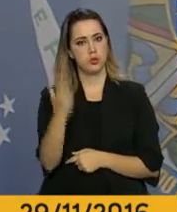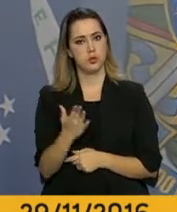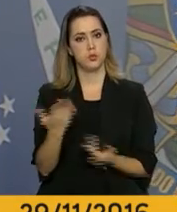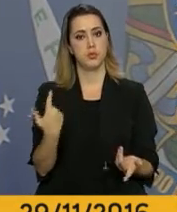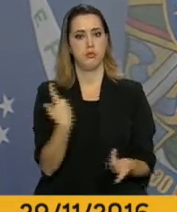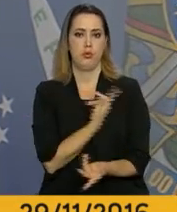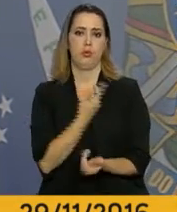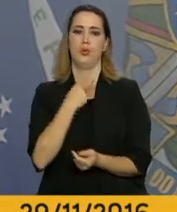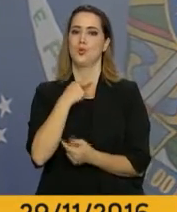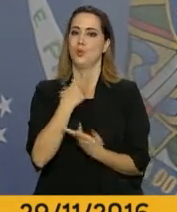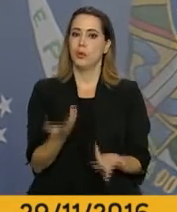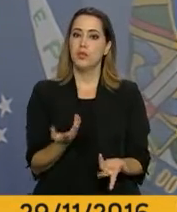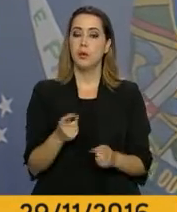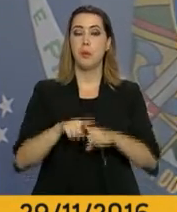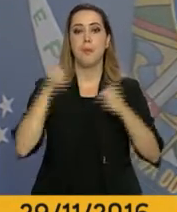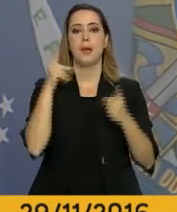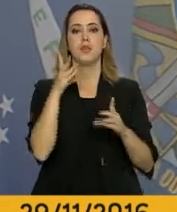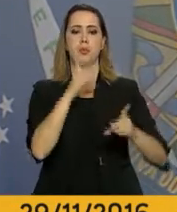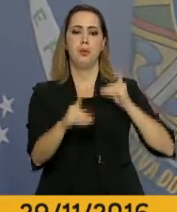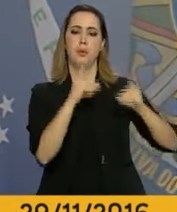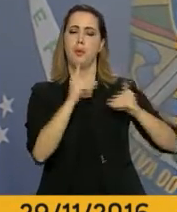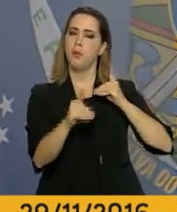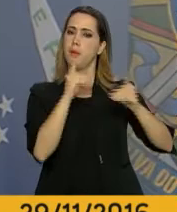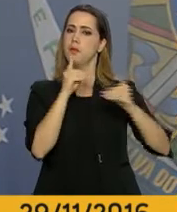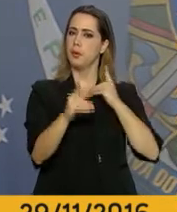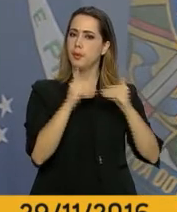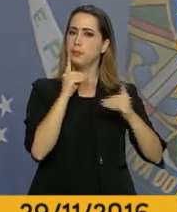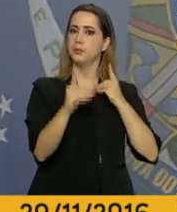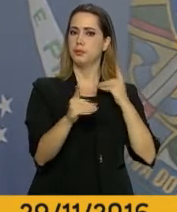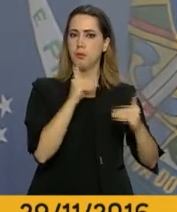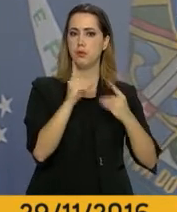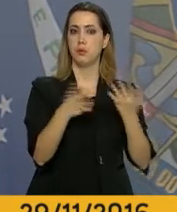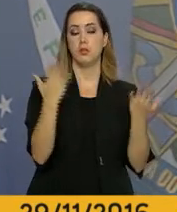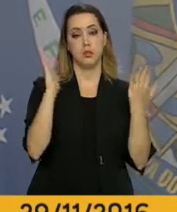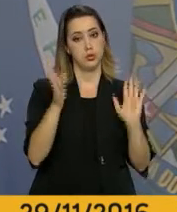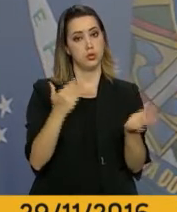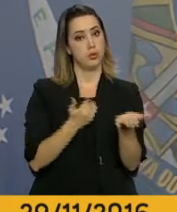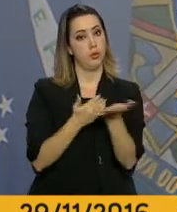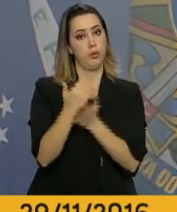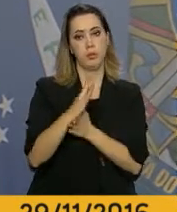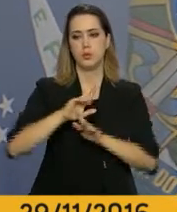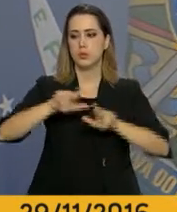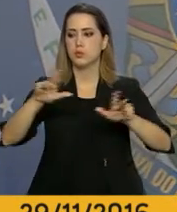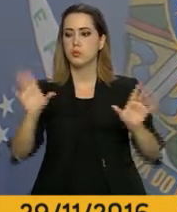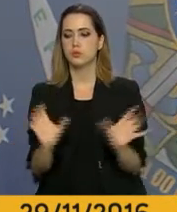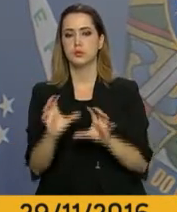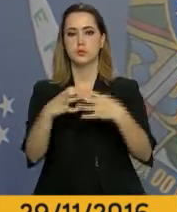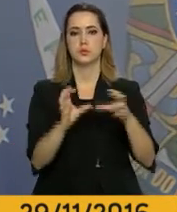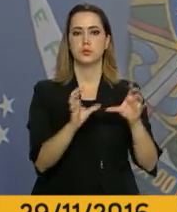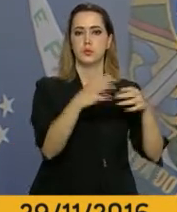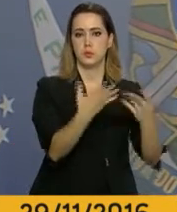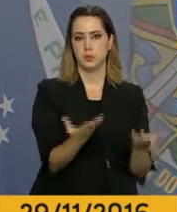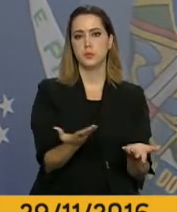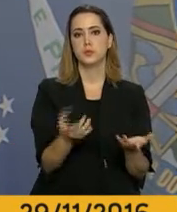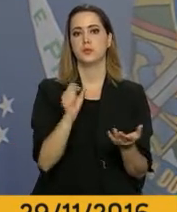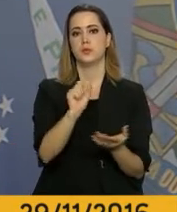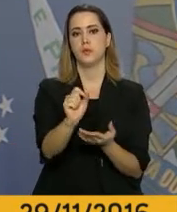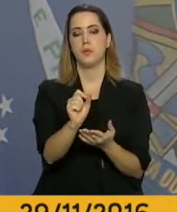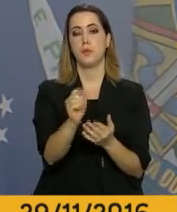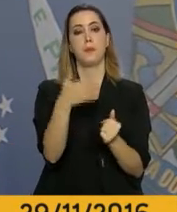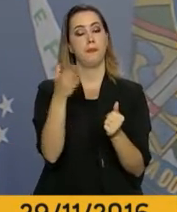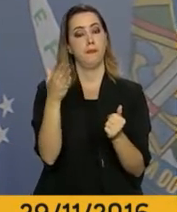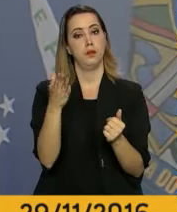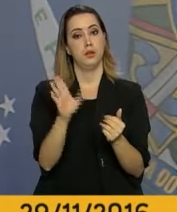ao contrário o diálogo profícuo profundo estabelecido entre os vários setores e no particular com o